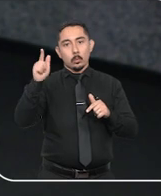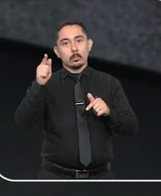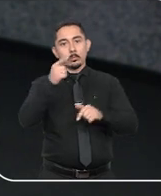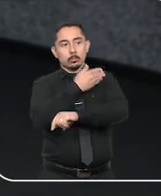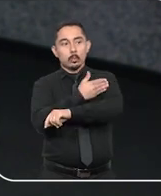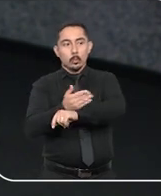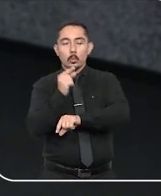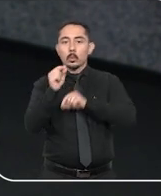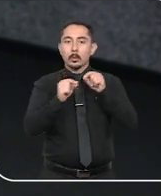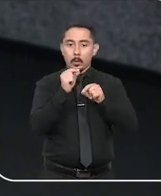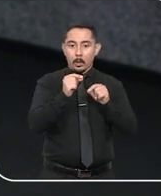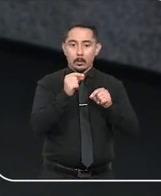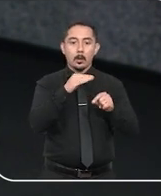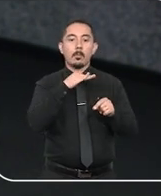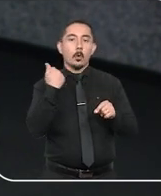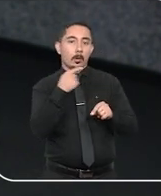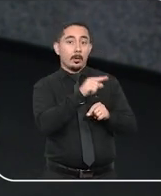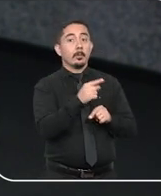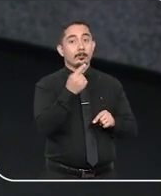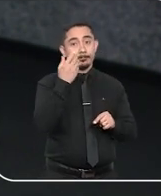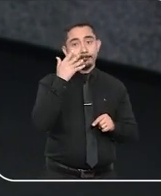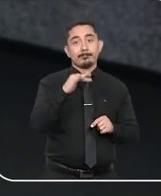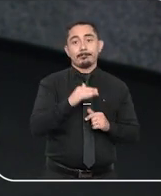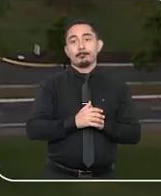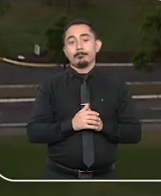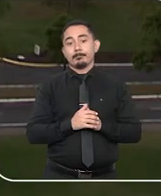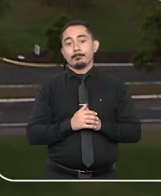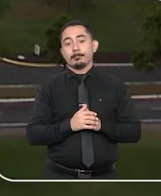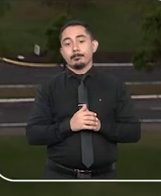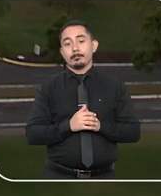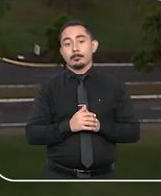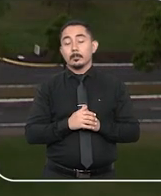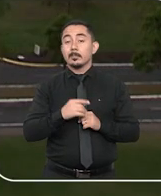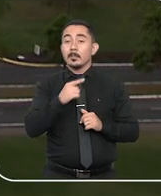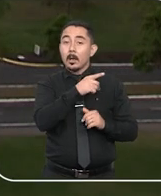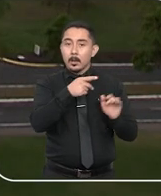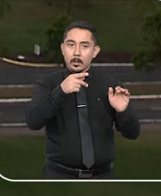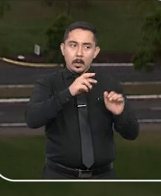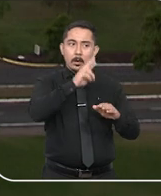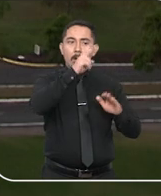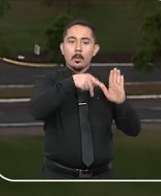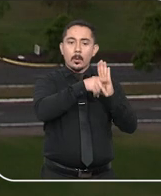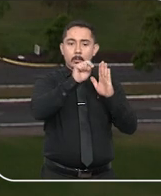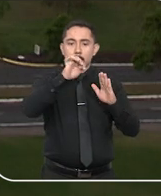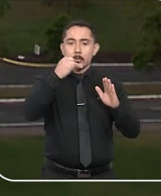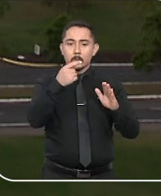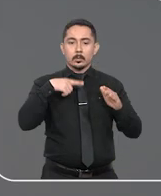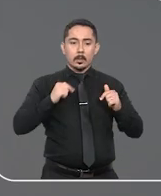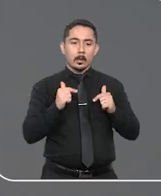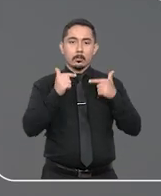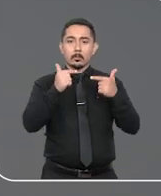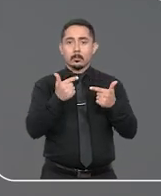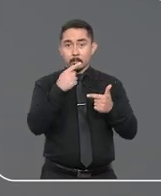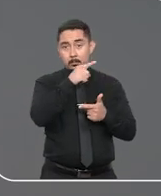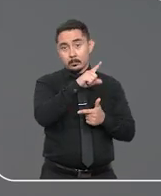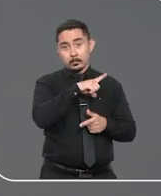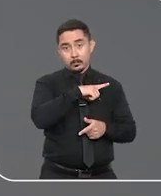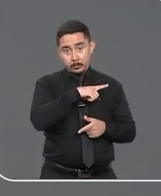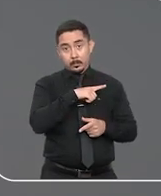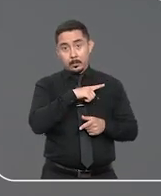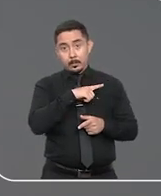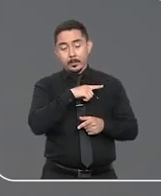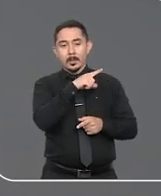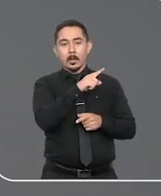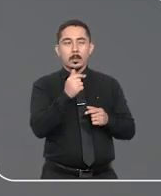na Justiça Comum Estadual, relacionada à morte de Miguel. O conflito de competência foi suscitado no STJ pela defesa de Sari